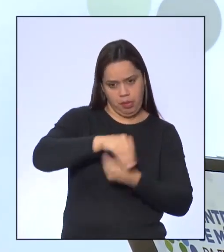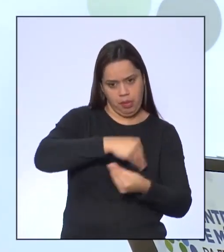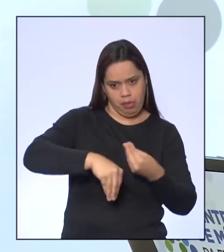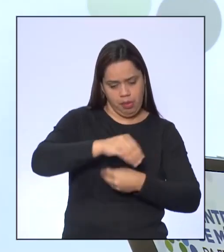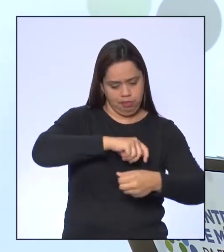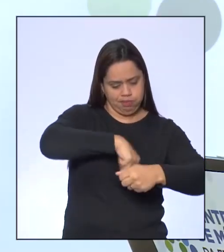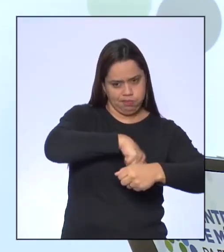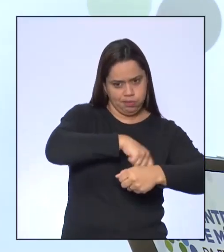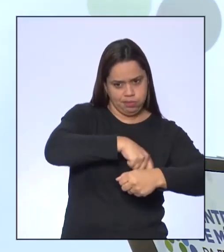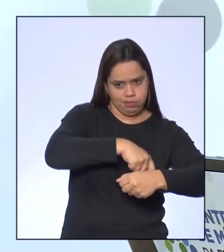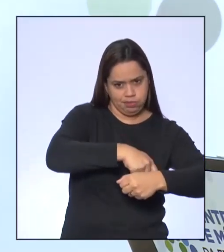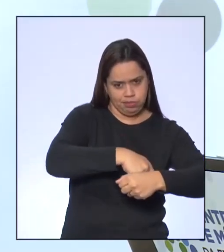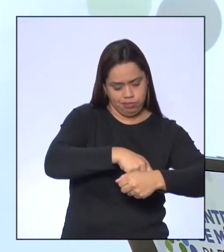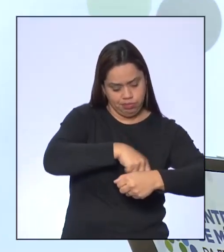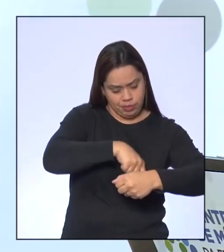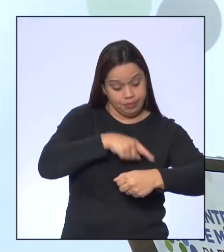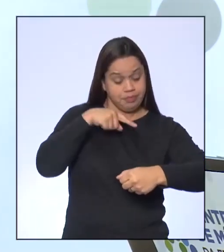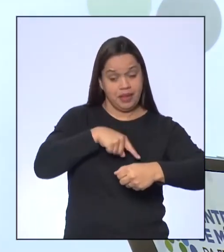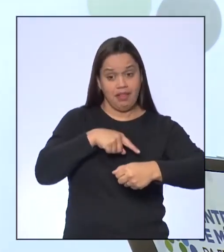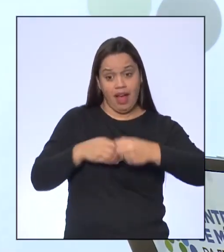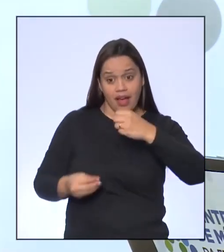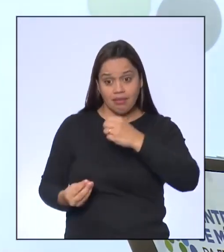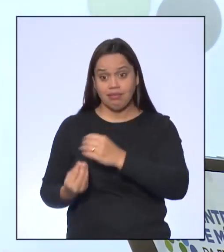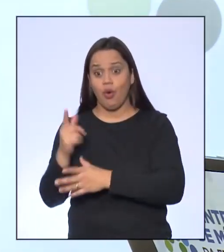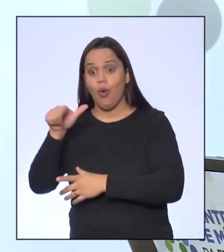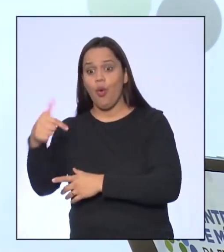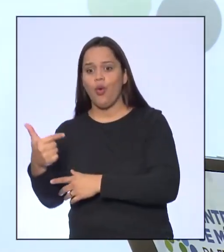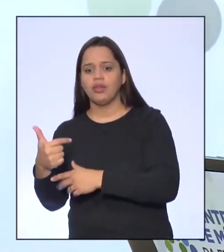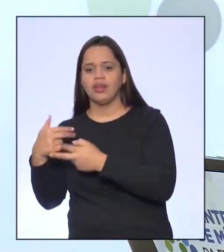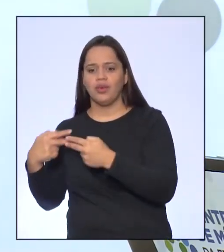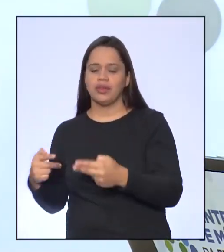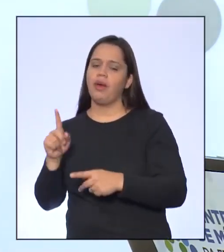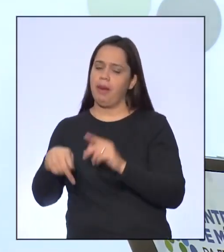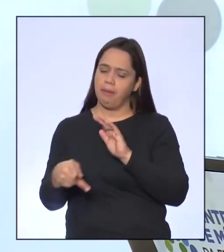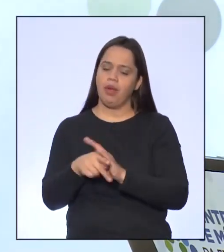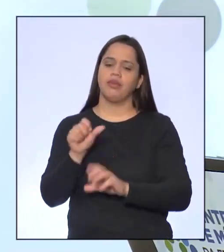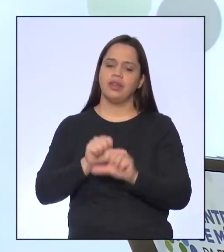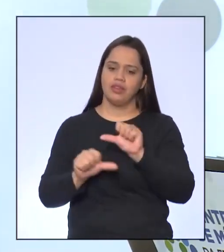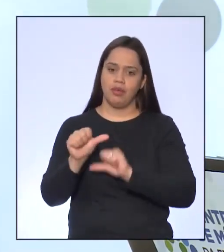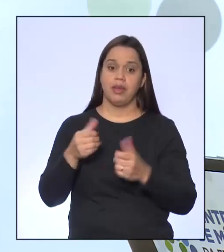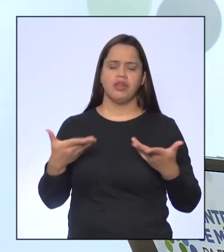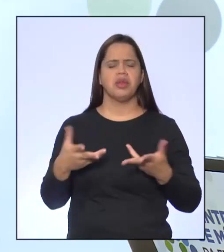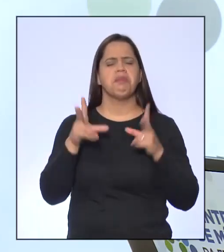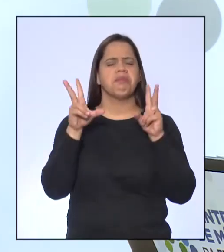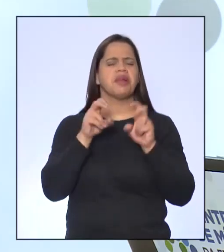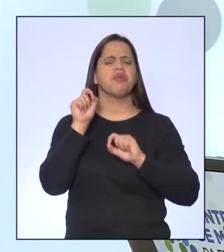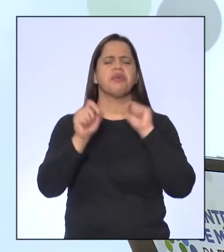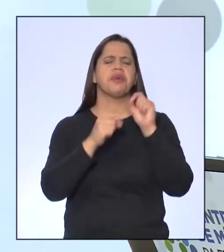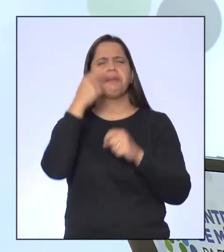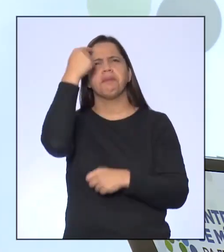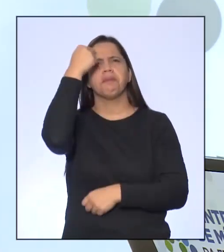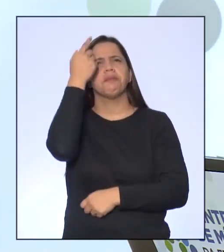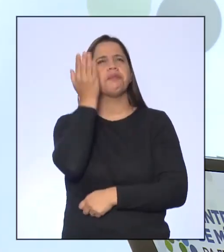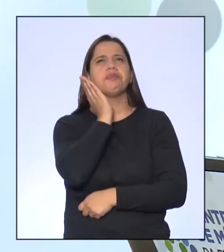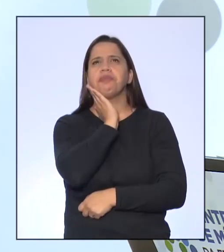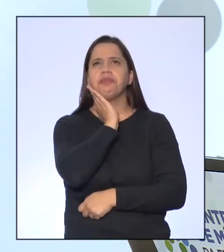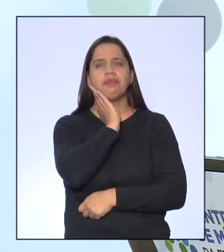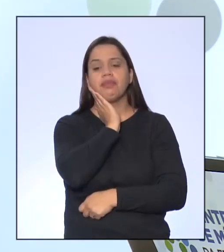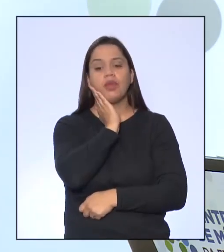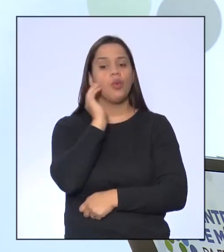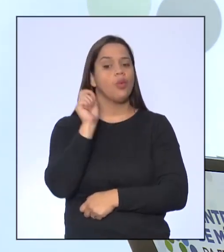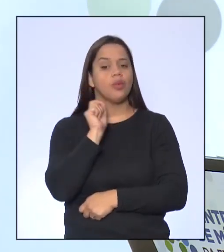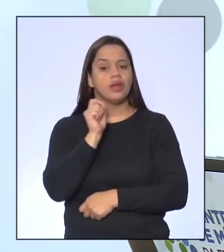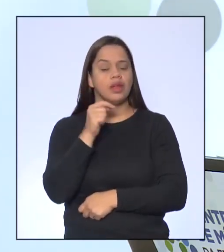coisa. É uma transformação. Então, o que a gente tem que pensar nesse tema, né? A gente tem que pensar assim, quando eu